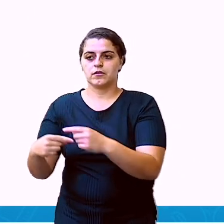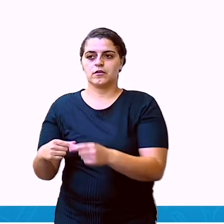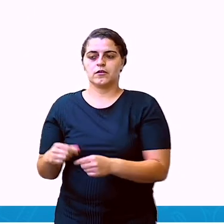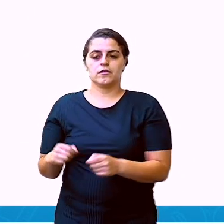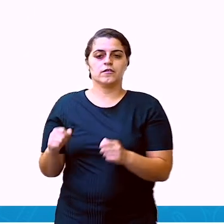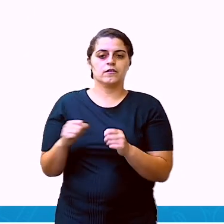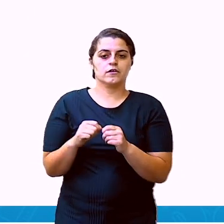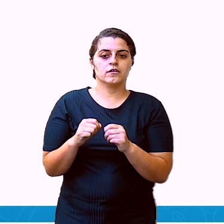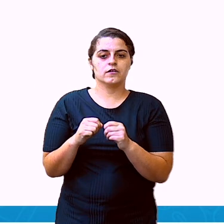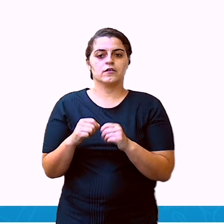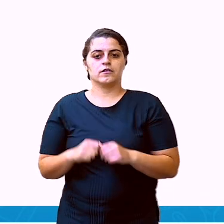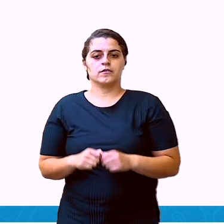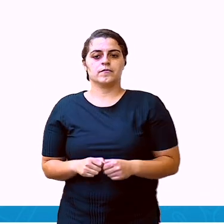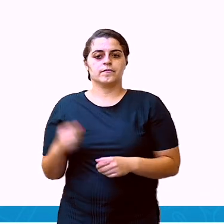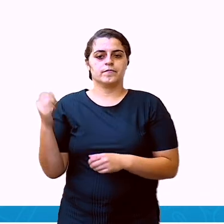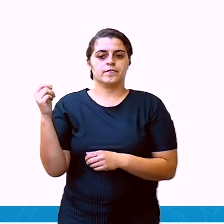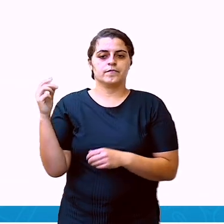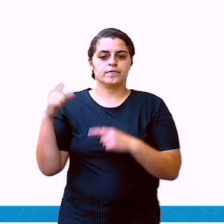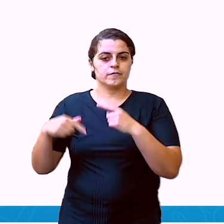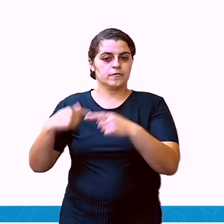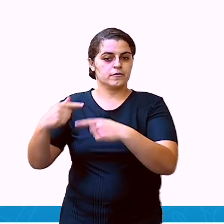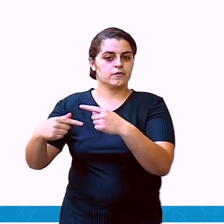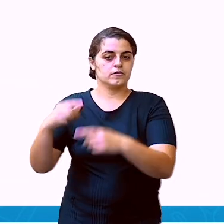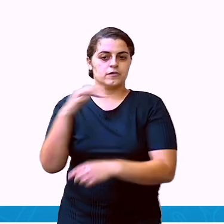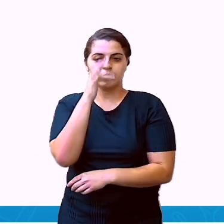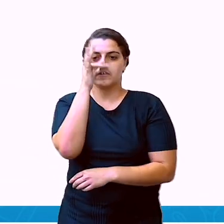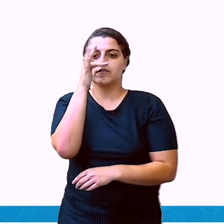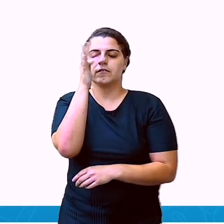realizar a fotossíntese.